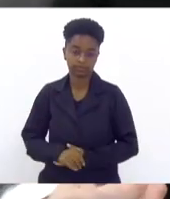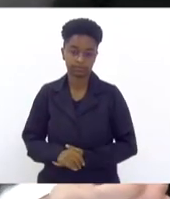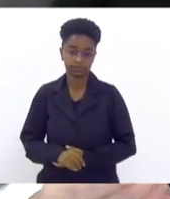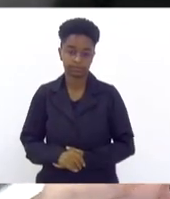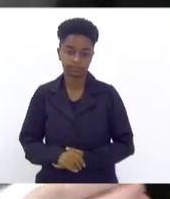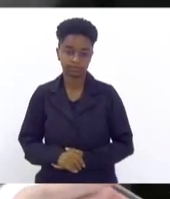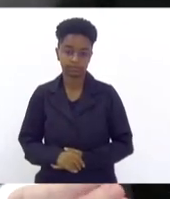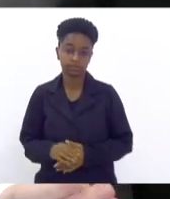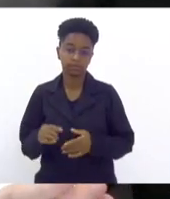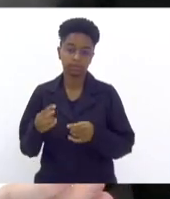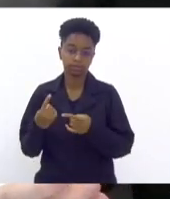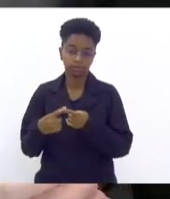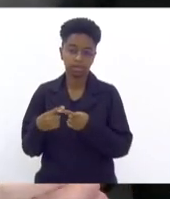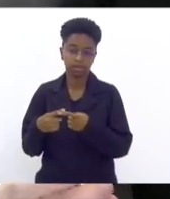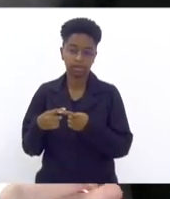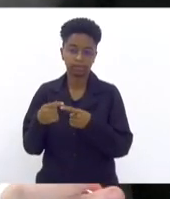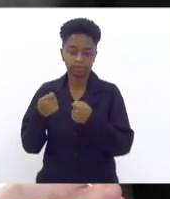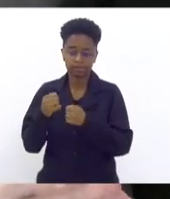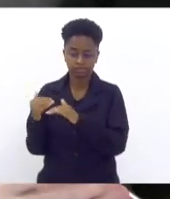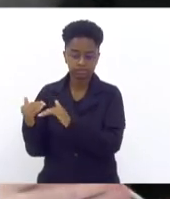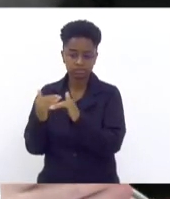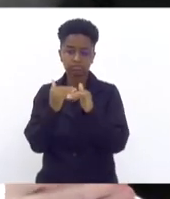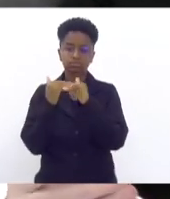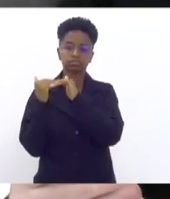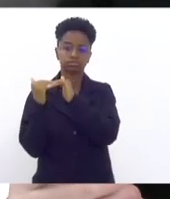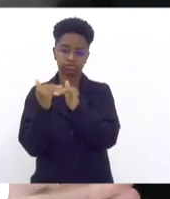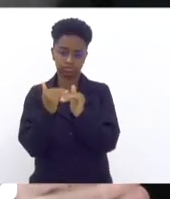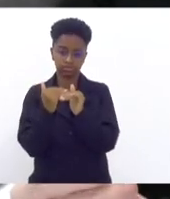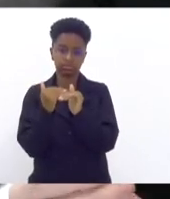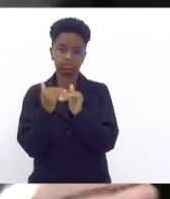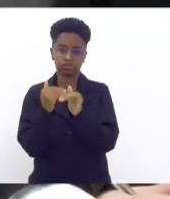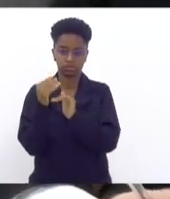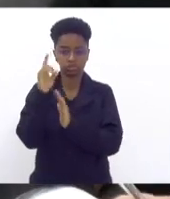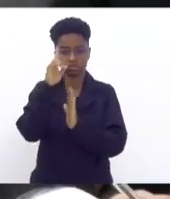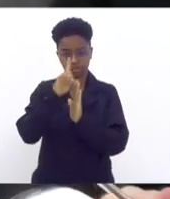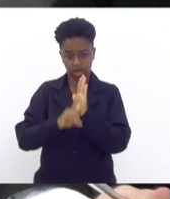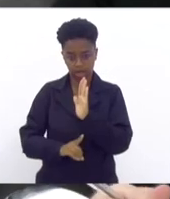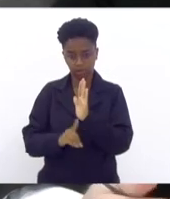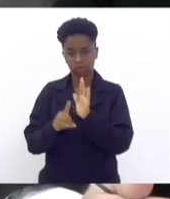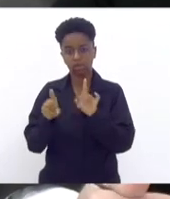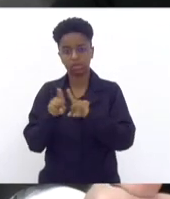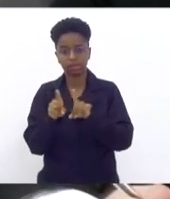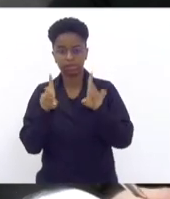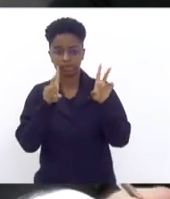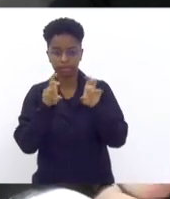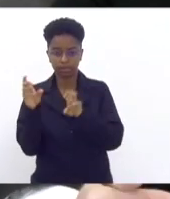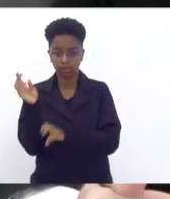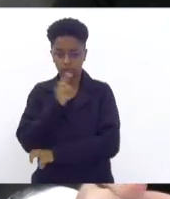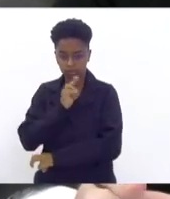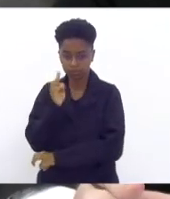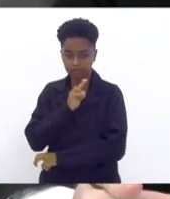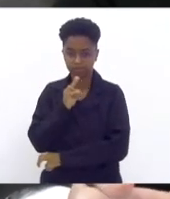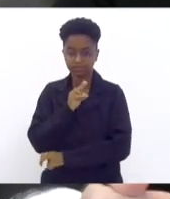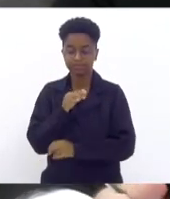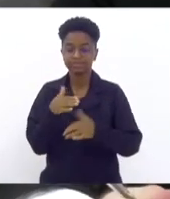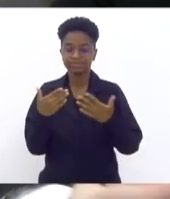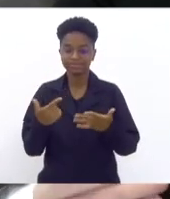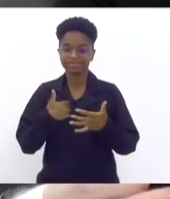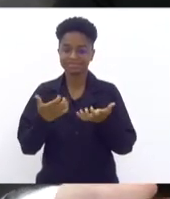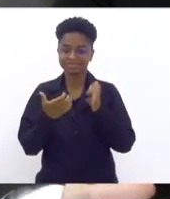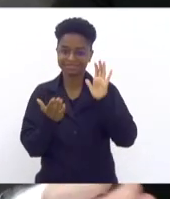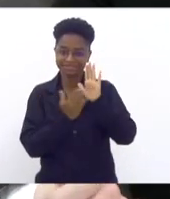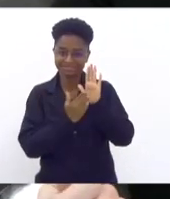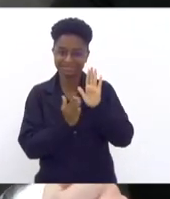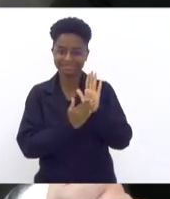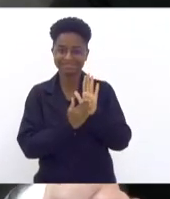por medida de isonomia e universalização das questões de urgência. Então, eu gostaria de propor ao